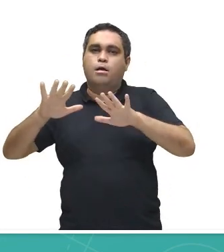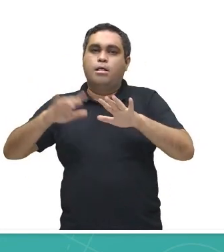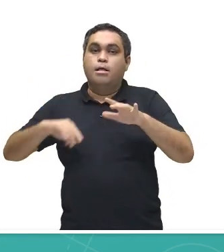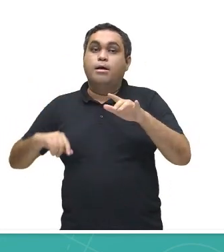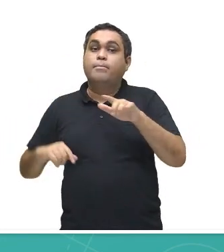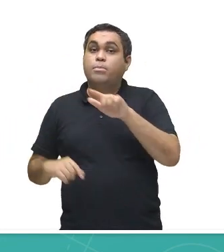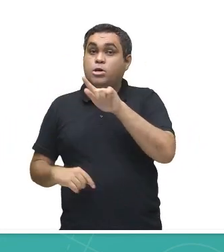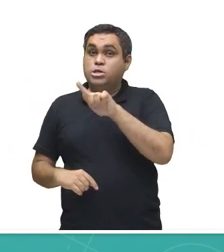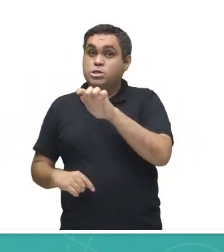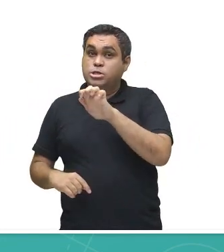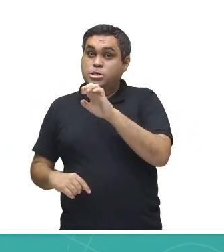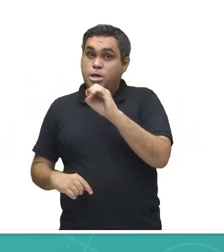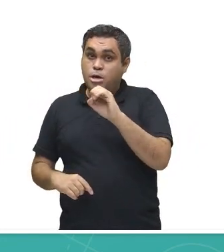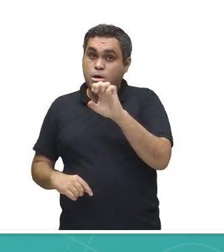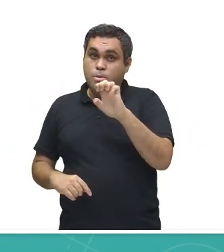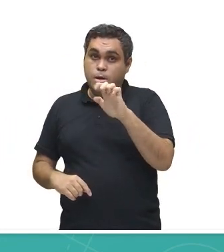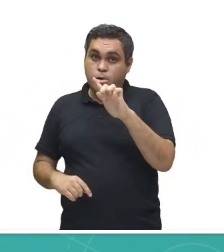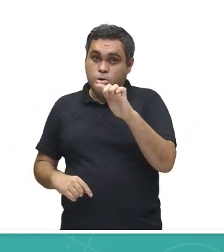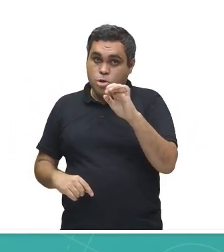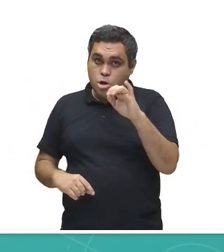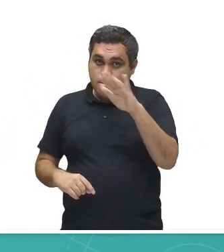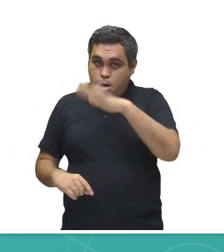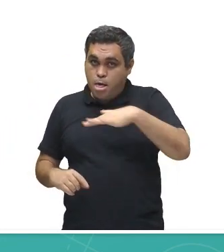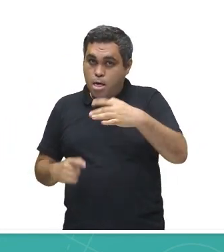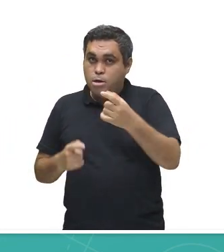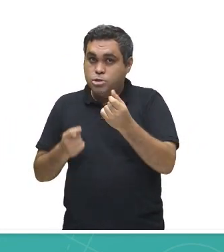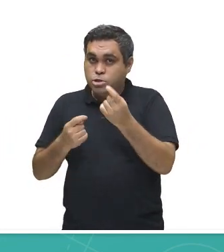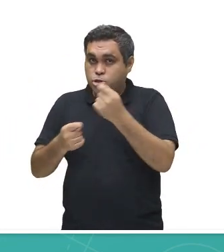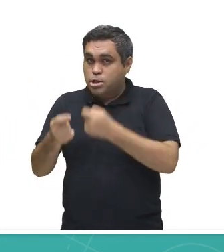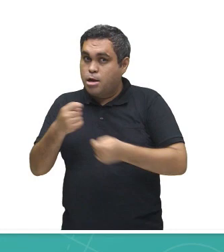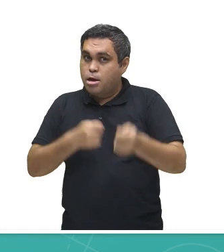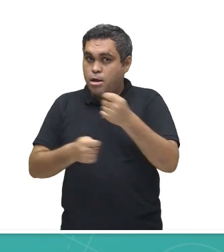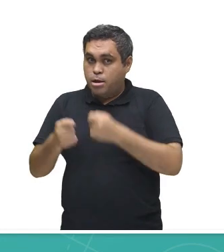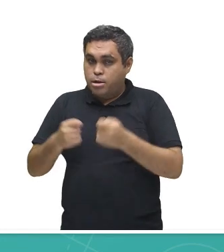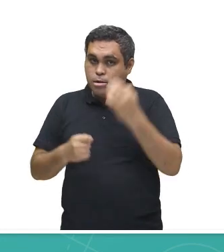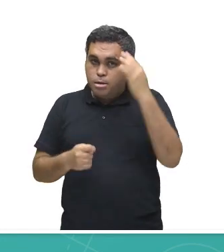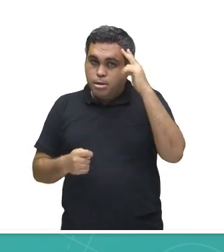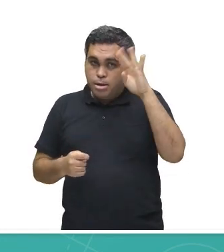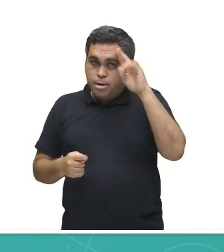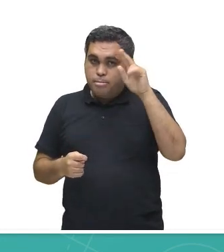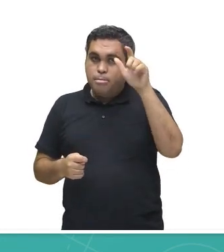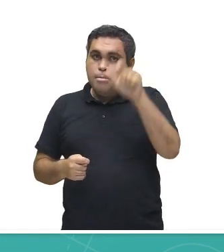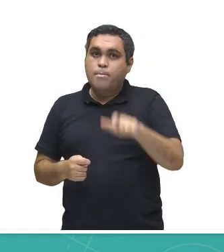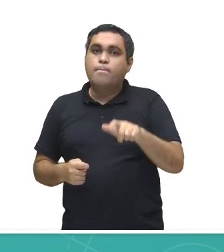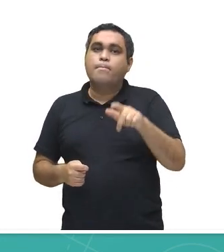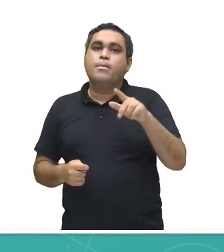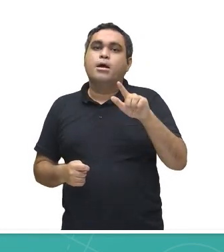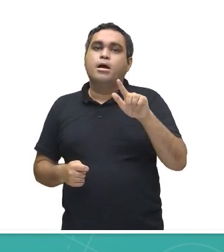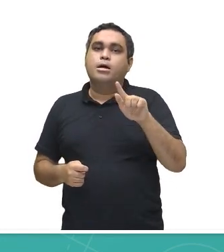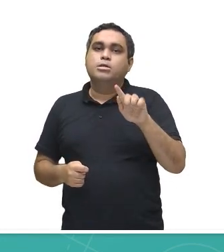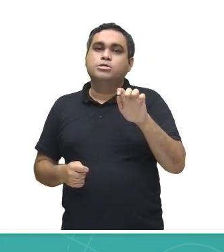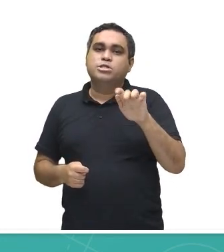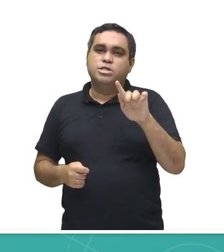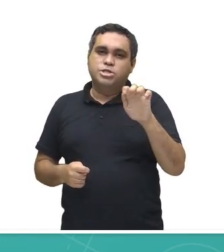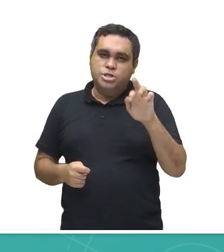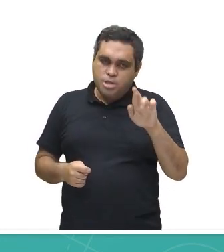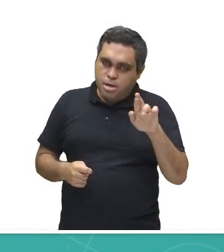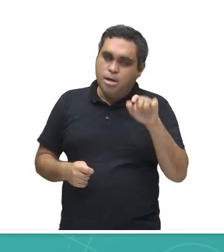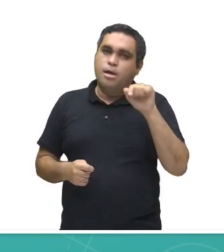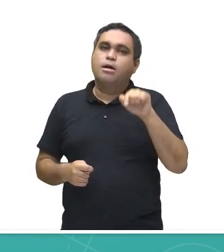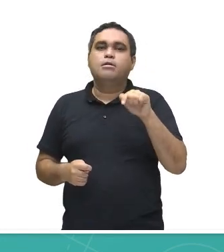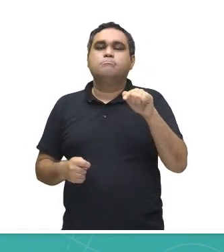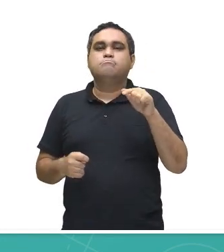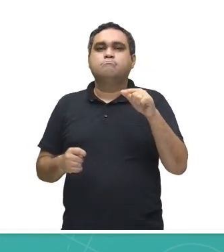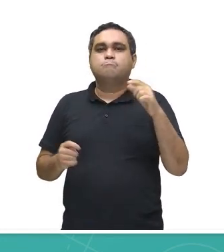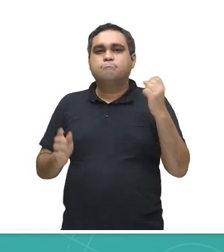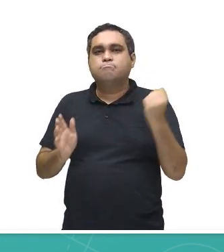gente, geoeconômica, que foi feita por Pedro Pinchas Geiger, não vai coincidir com o limite dos